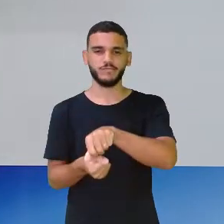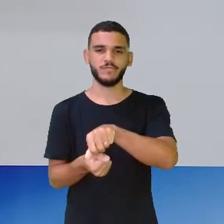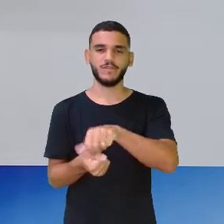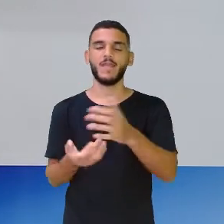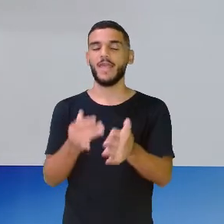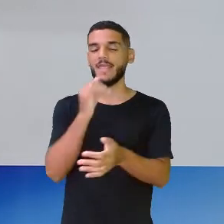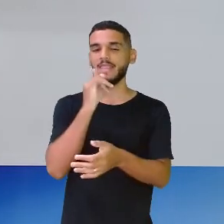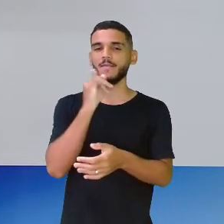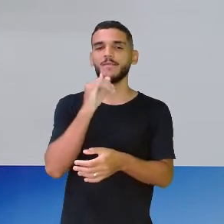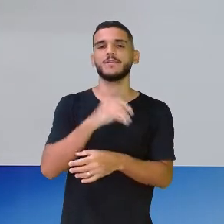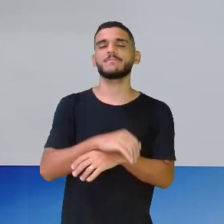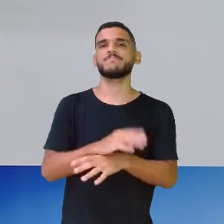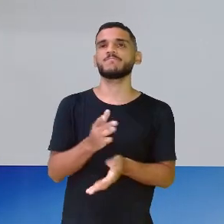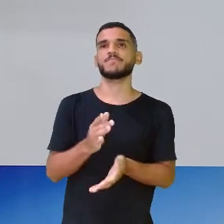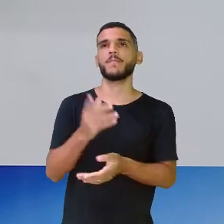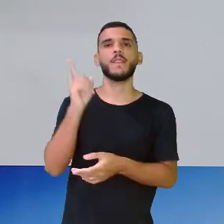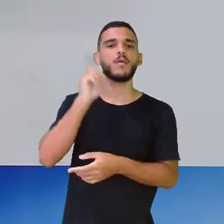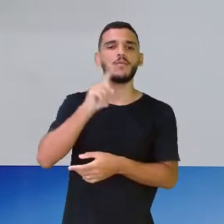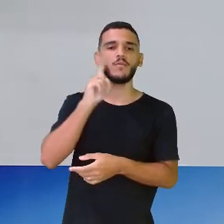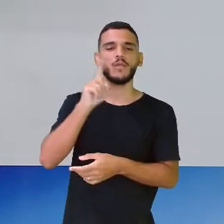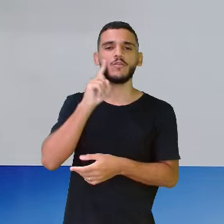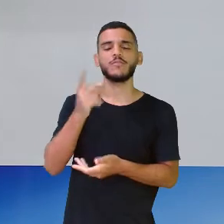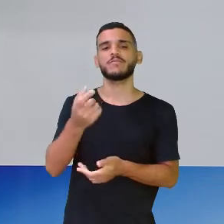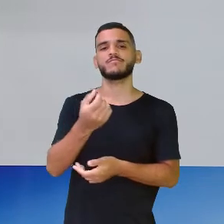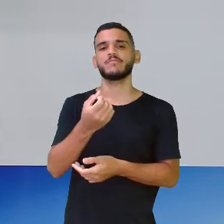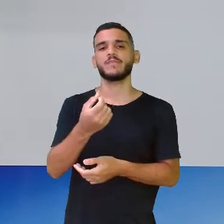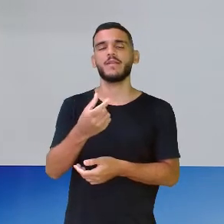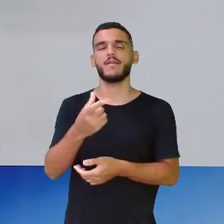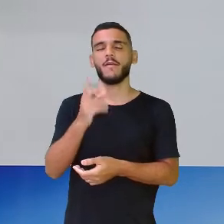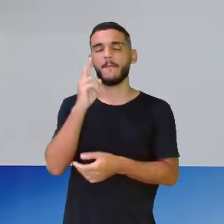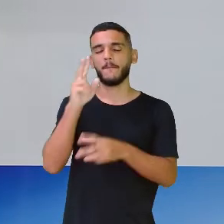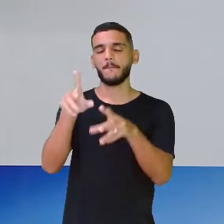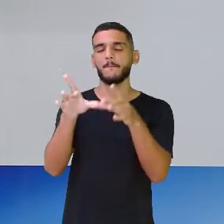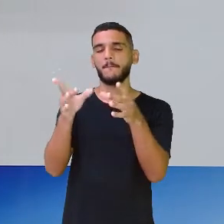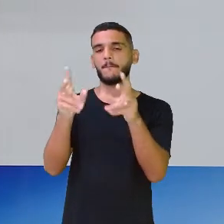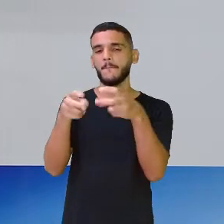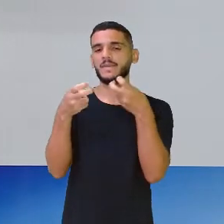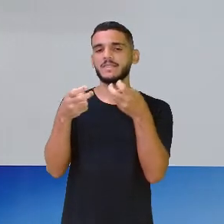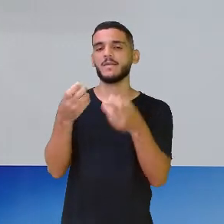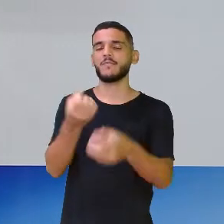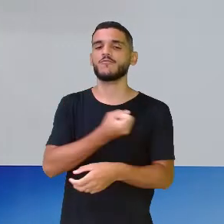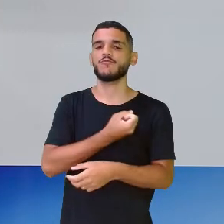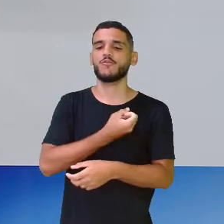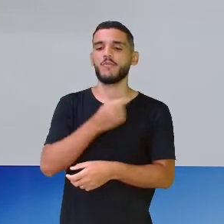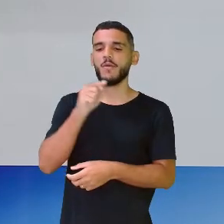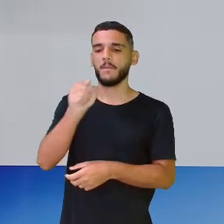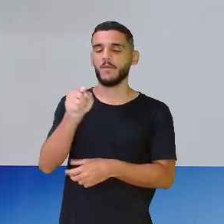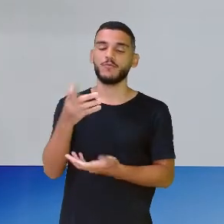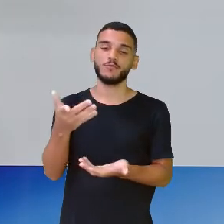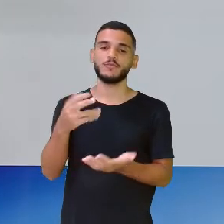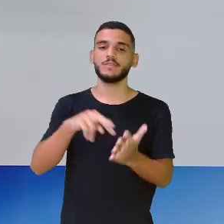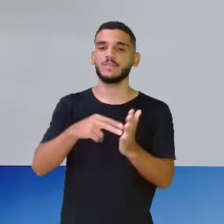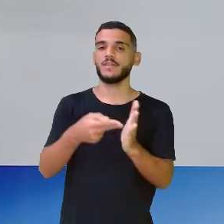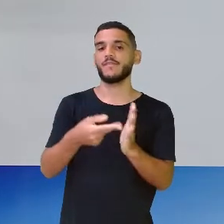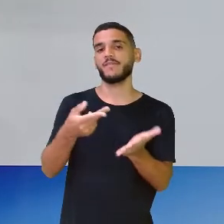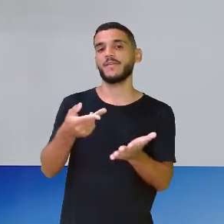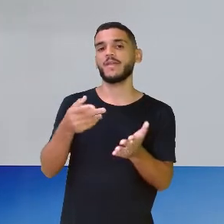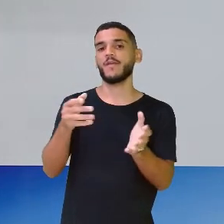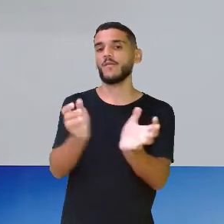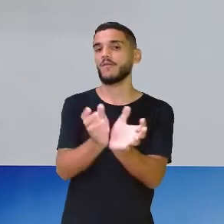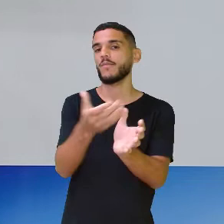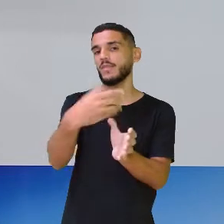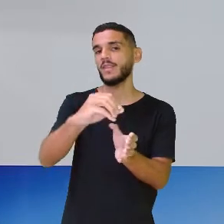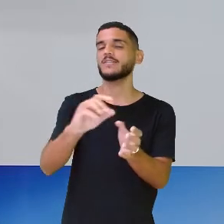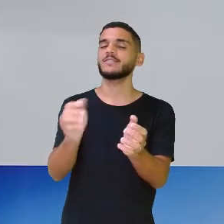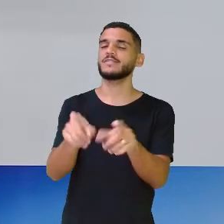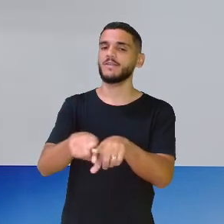por exemplo, você vê nos Estados Unidos um número com ponto, você precisa ficar atento, que pode ser o número decimal também. No caso do